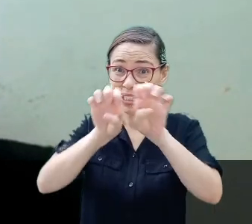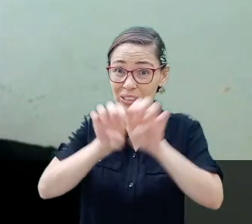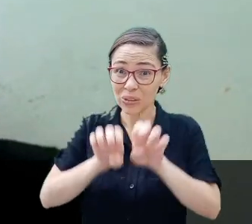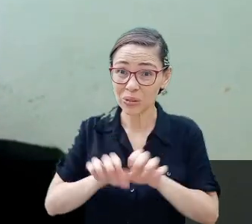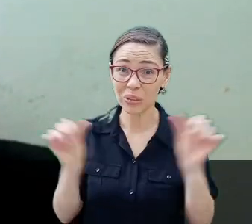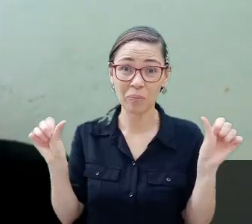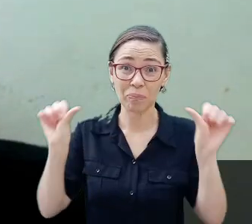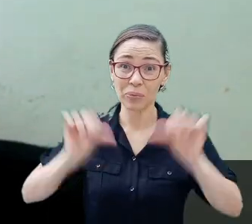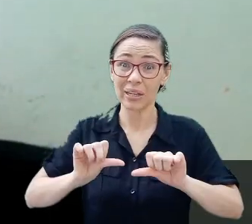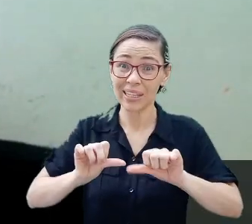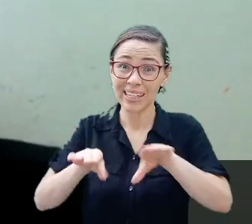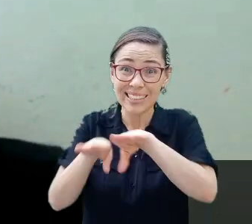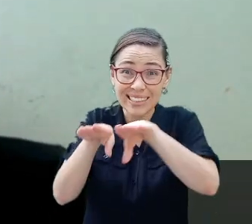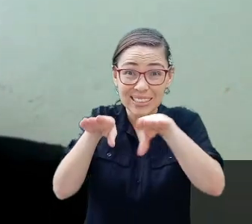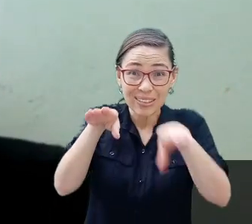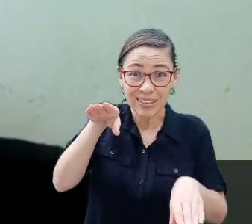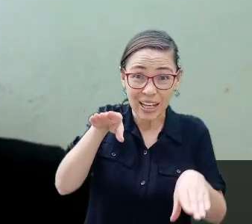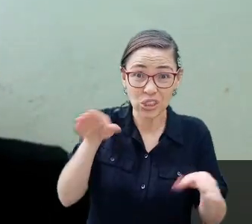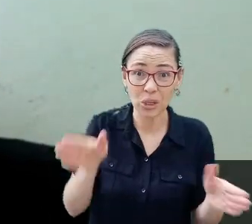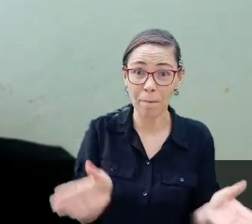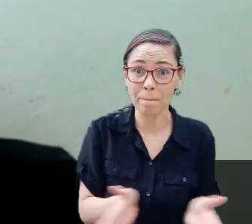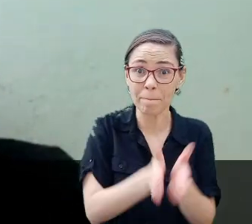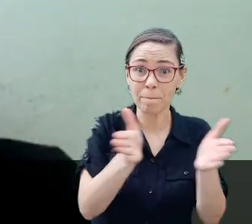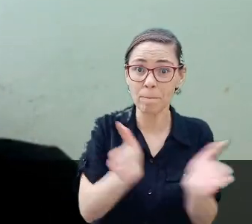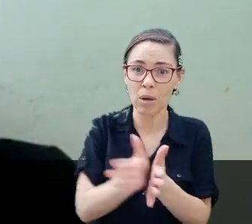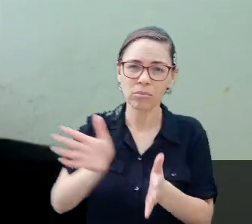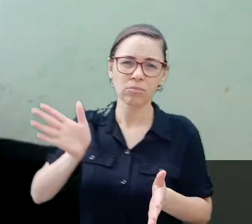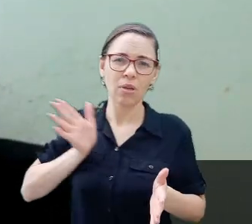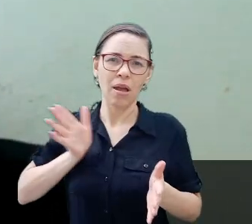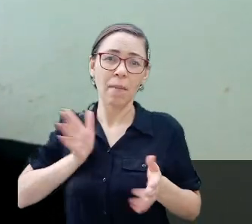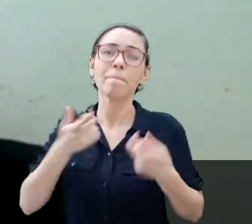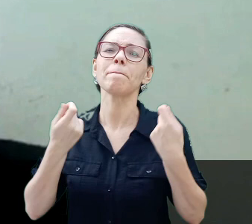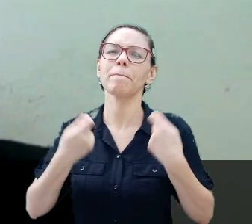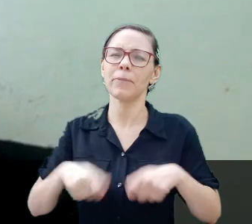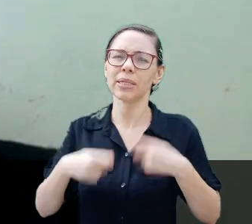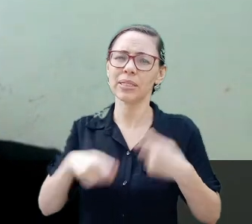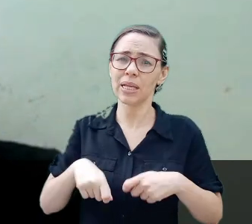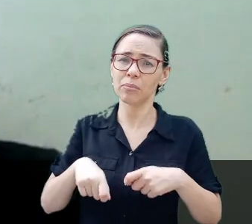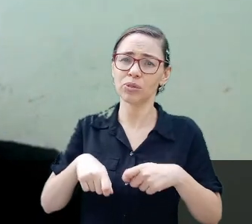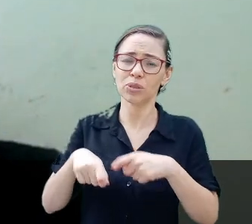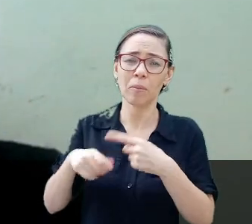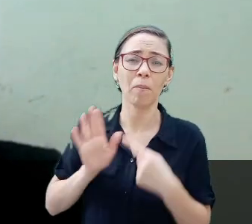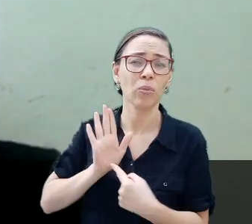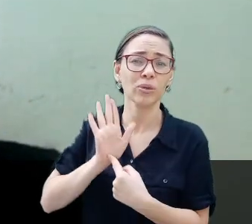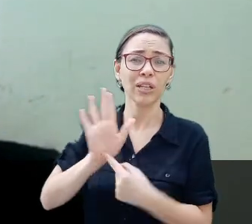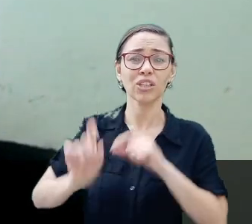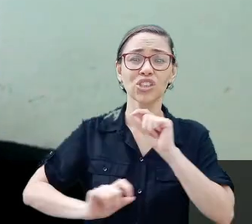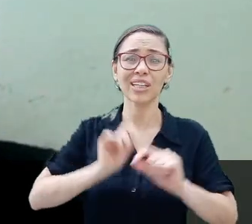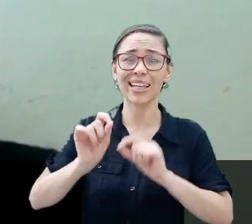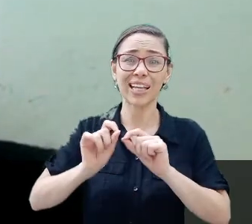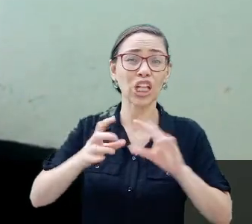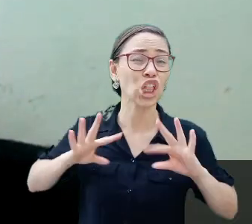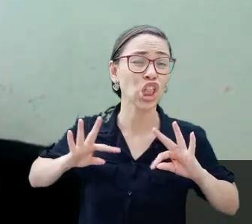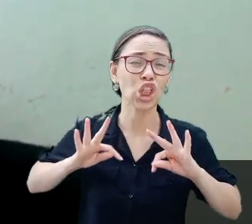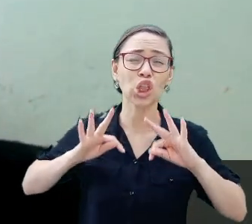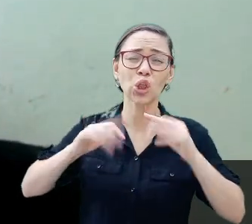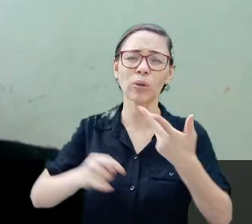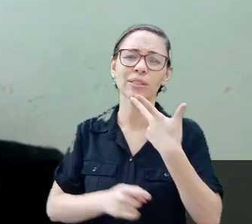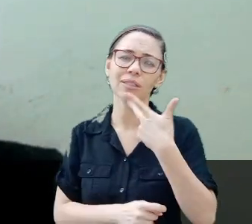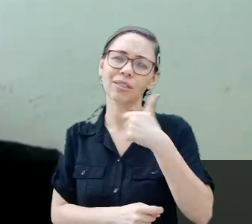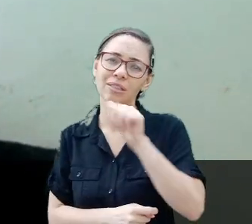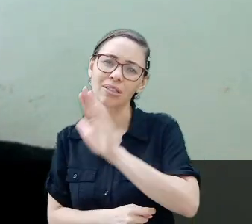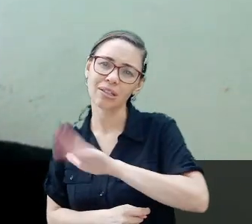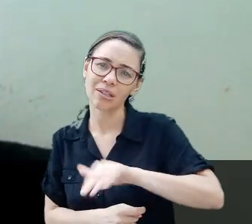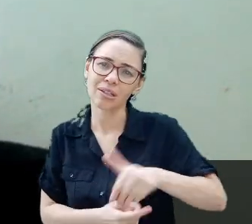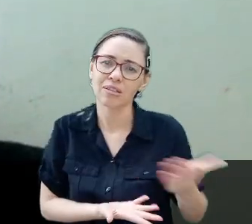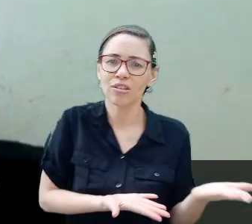extrema desigualdade de classe. Precisamos assegurar que todas as crianças e adolescentes do nosso país tenham